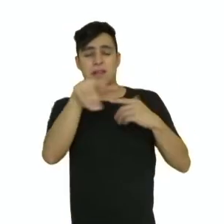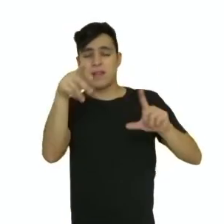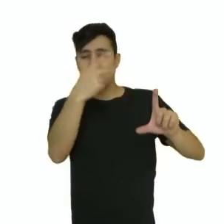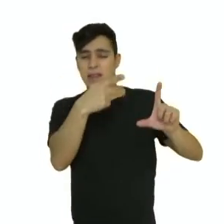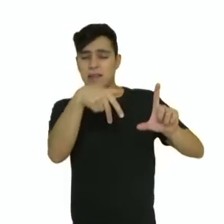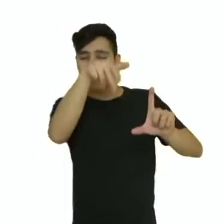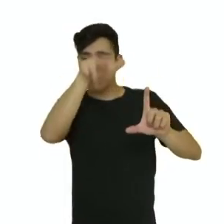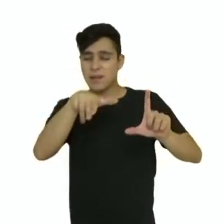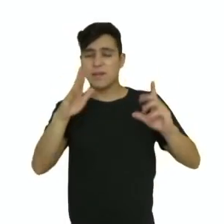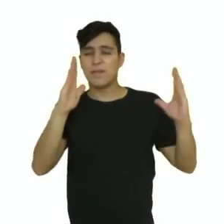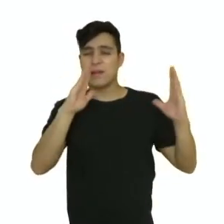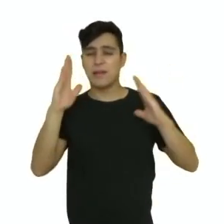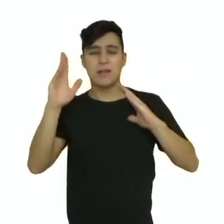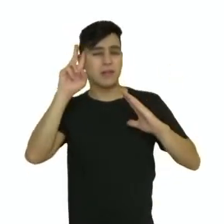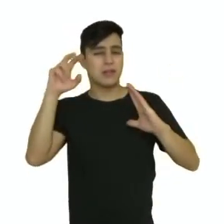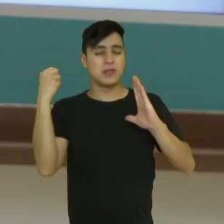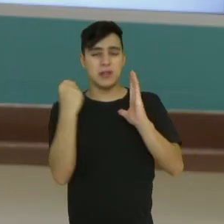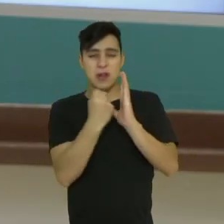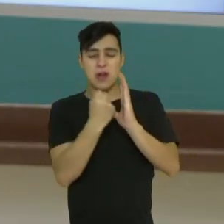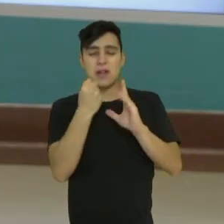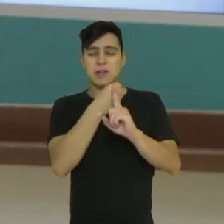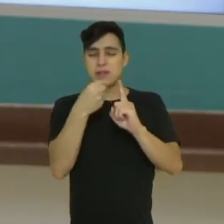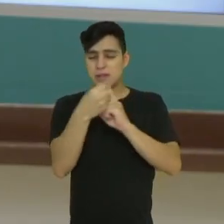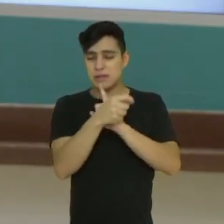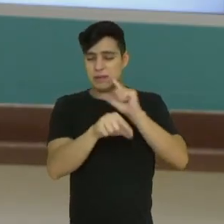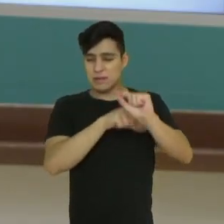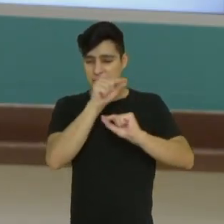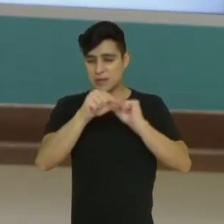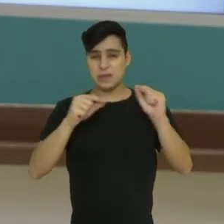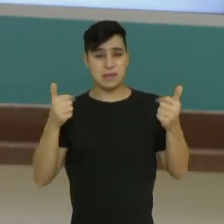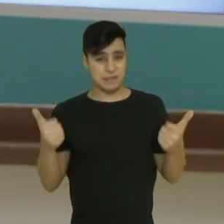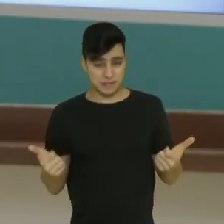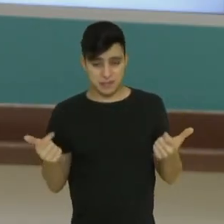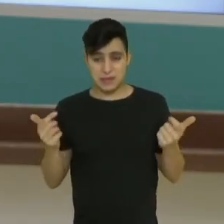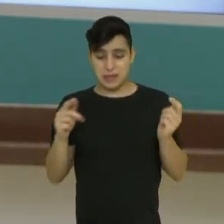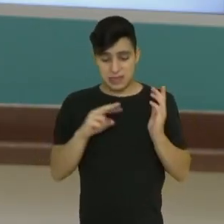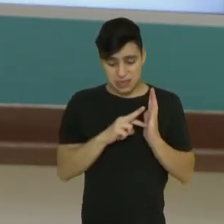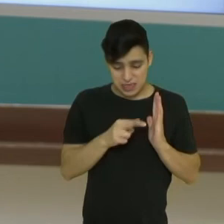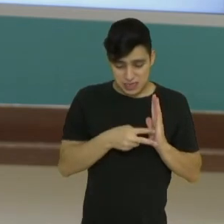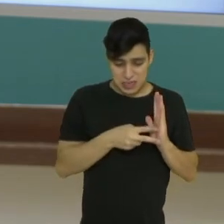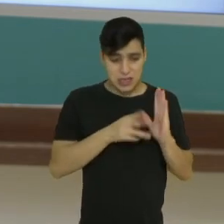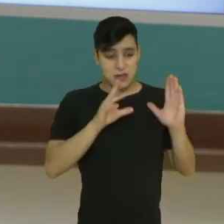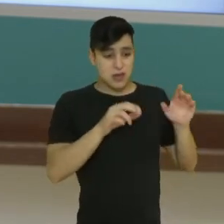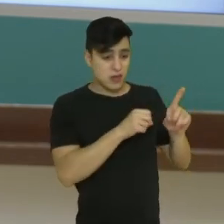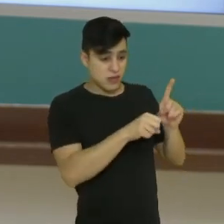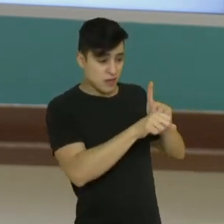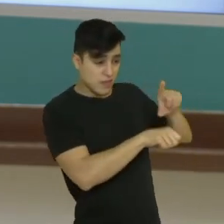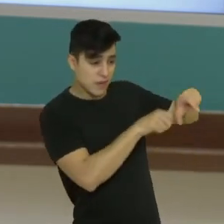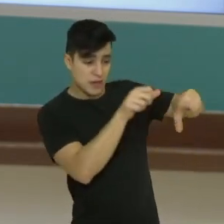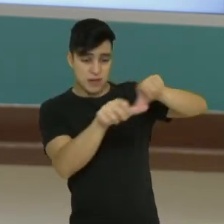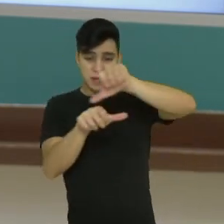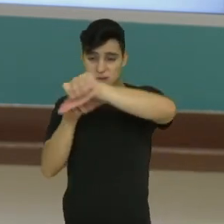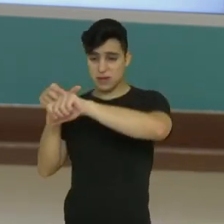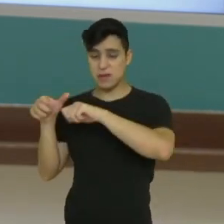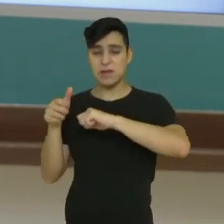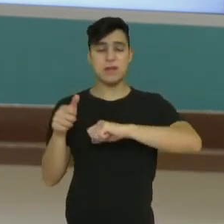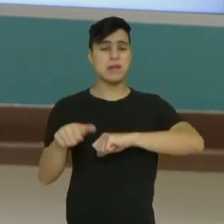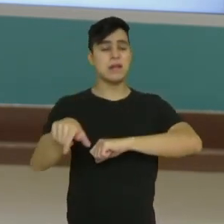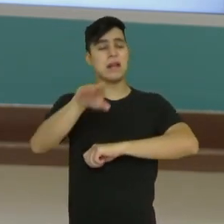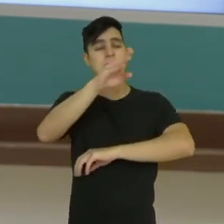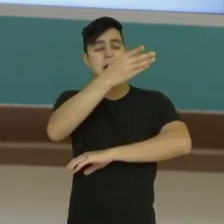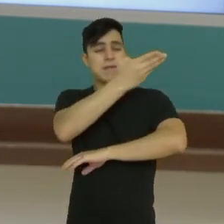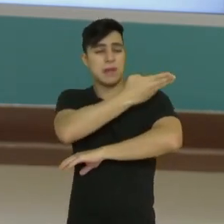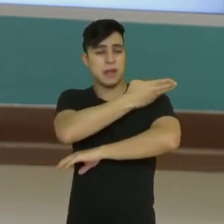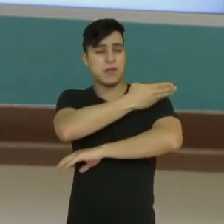das idades históricas da nossa sociedade. Então a gente viu que nós temos uma transformação dentro de toda a sociedade humana. Época rupestre, nós tínhamos uma